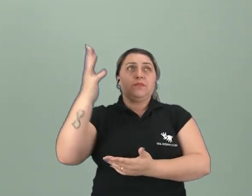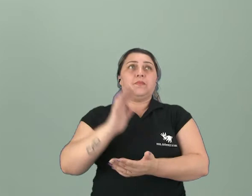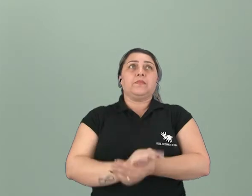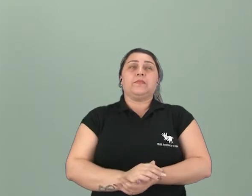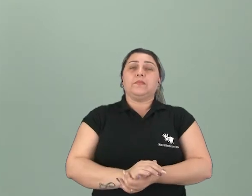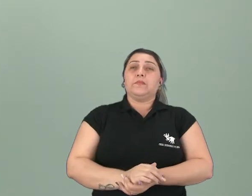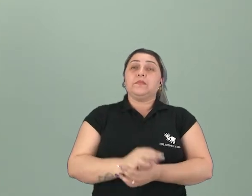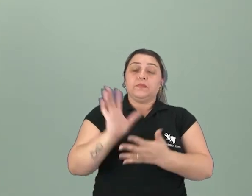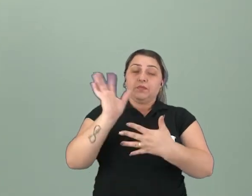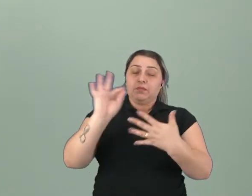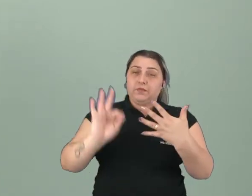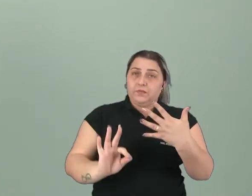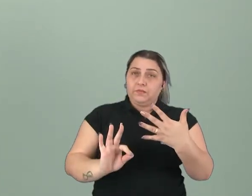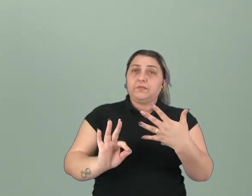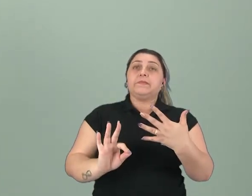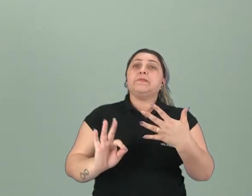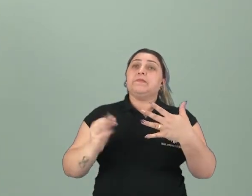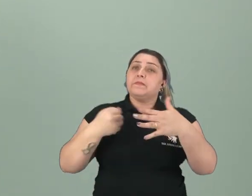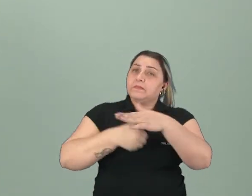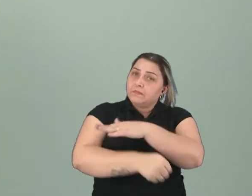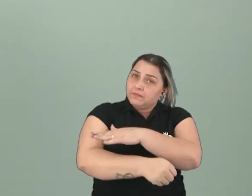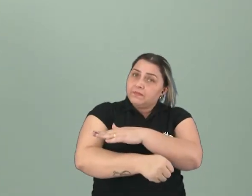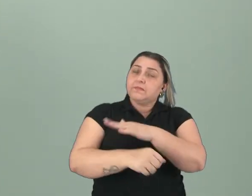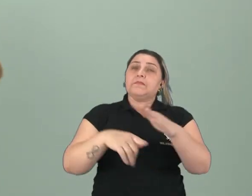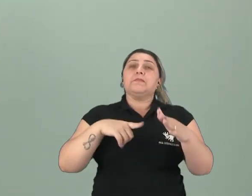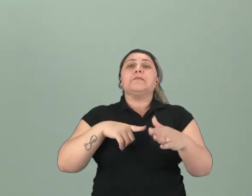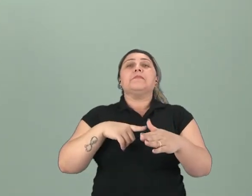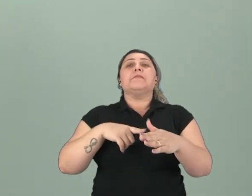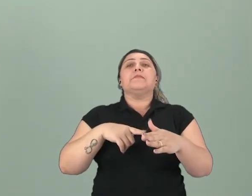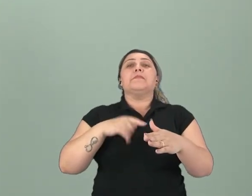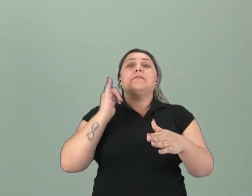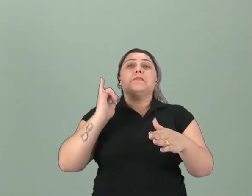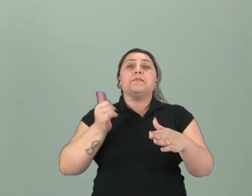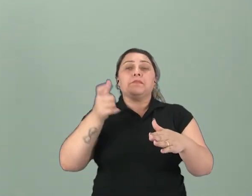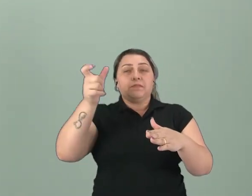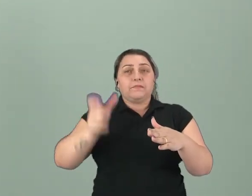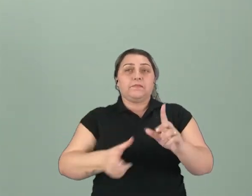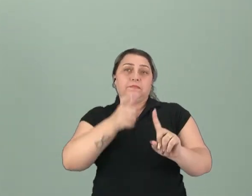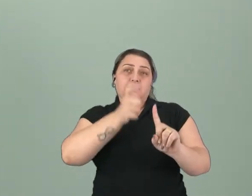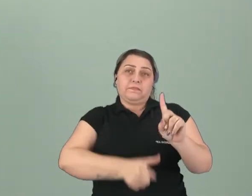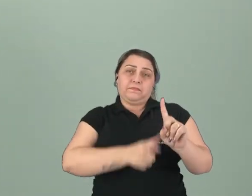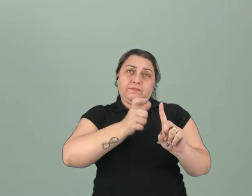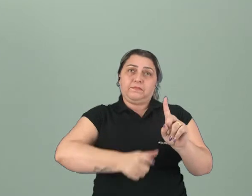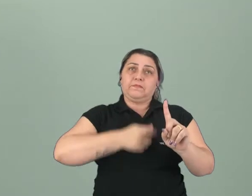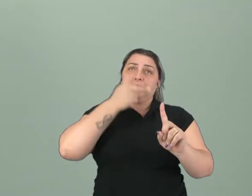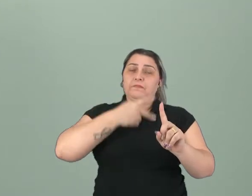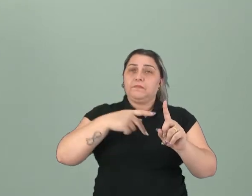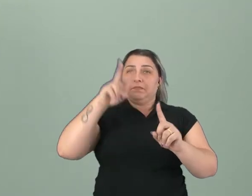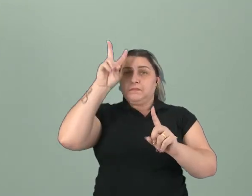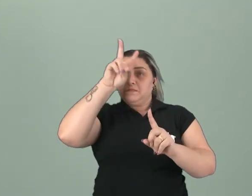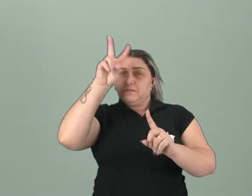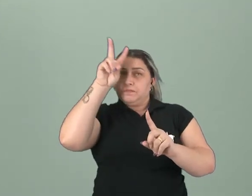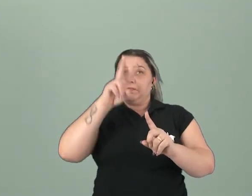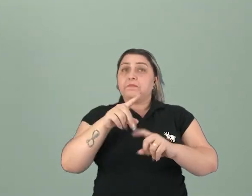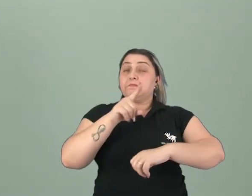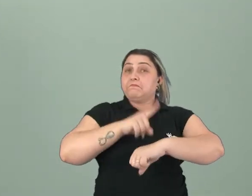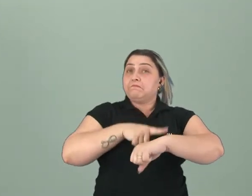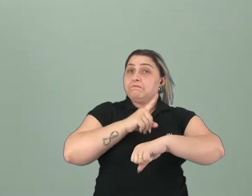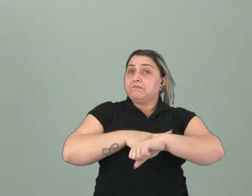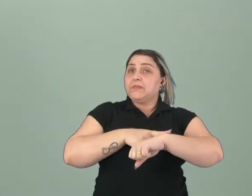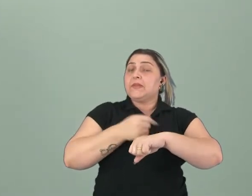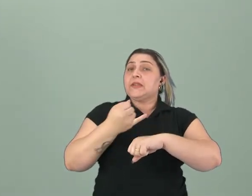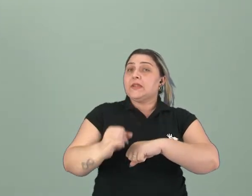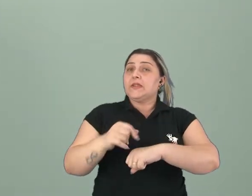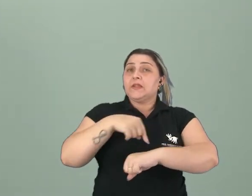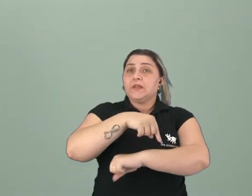e os elementos vão sendo inseridos. Tem o narrador contando os personagens que fazem parte, o tempo, se